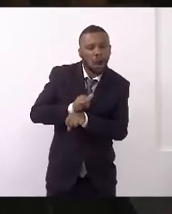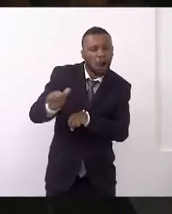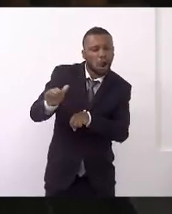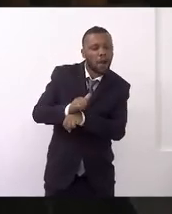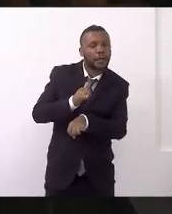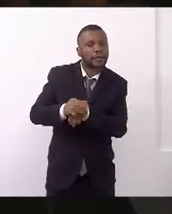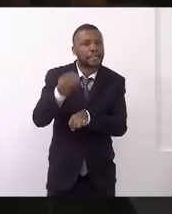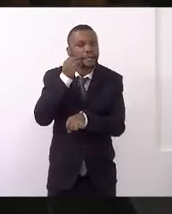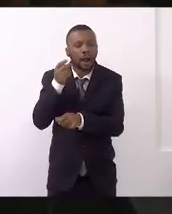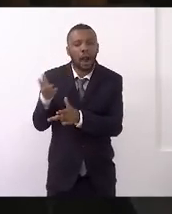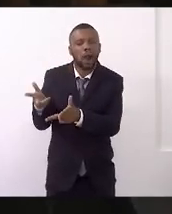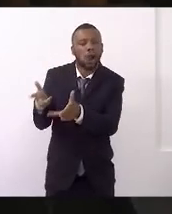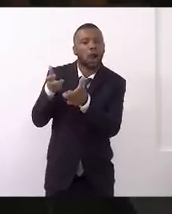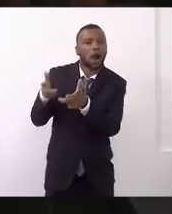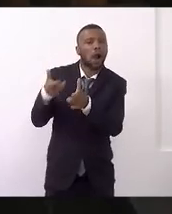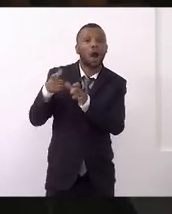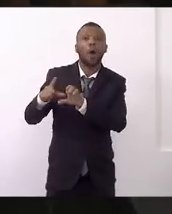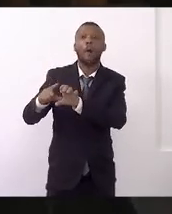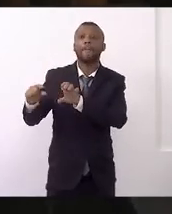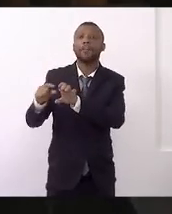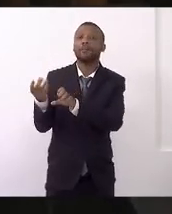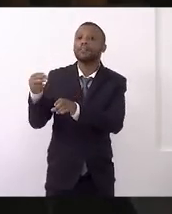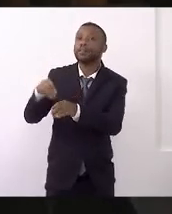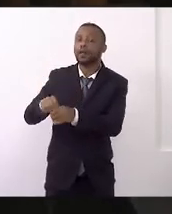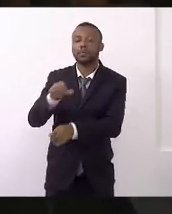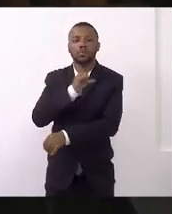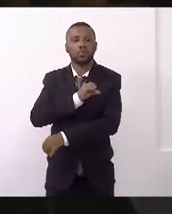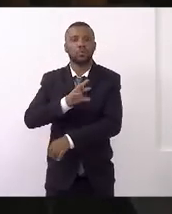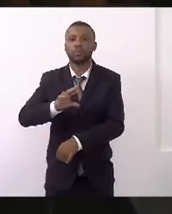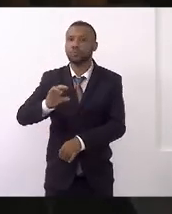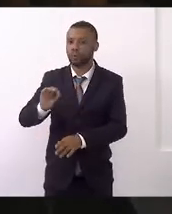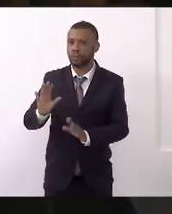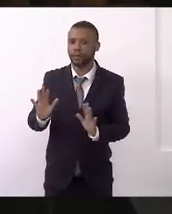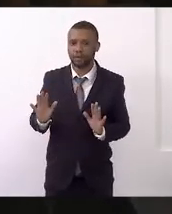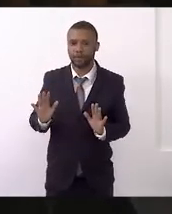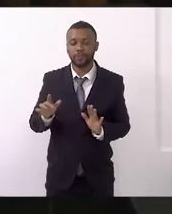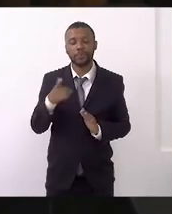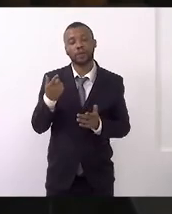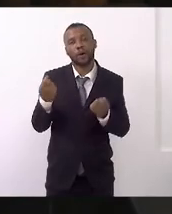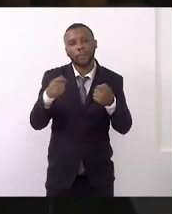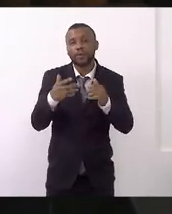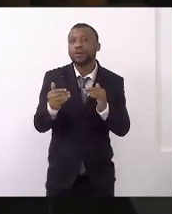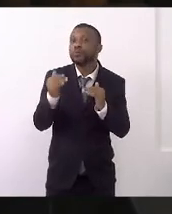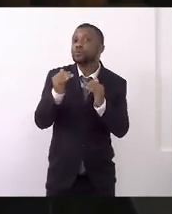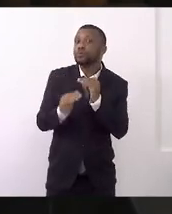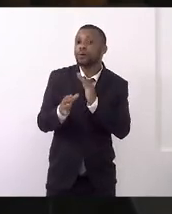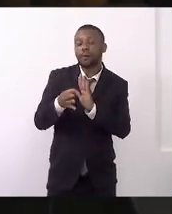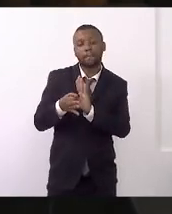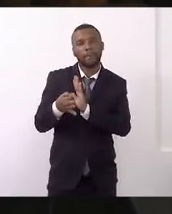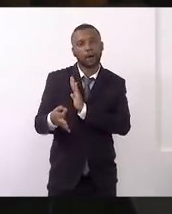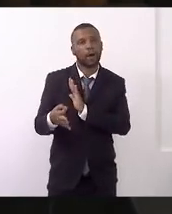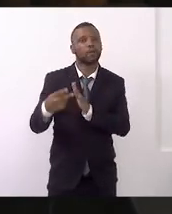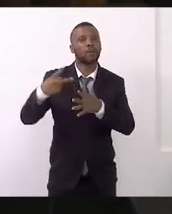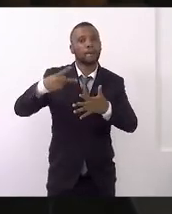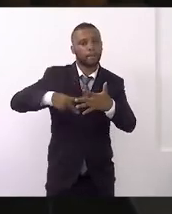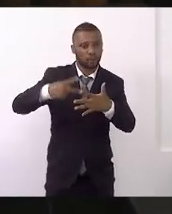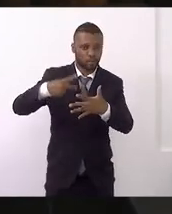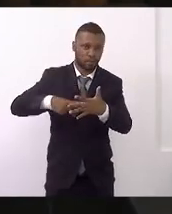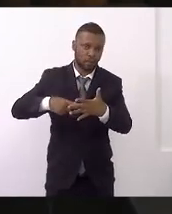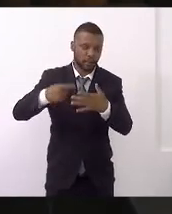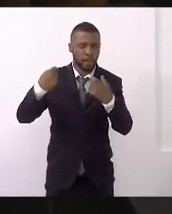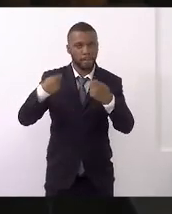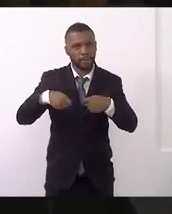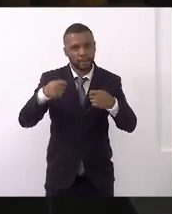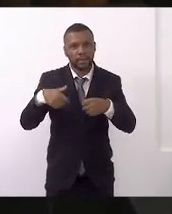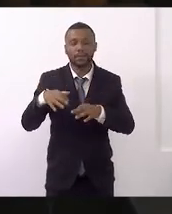extorquir o empreendedor no estado do Rio de Janeiro. Então, eu tenho que discordar do posicionamento do PSOL, que diz que precisa se